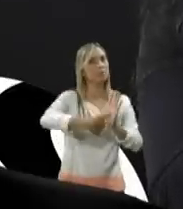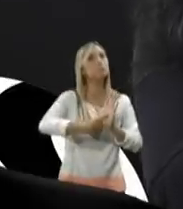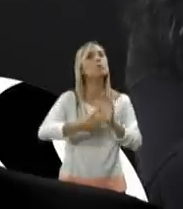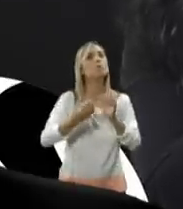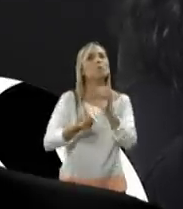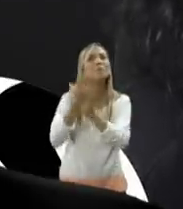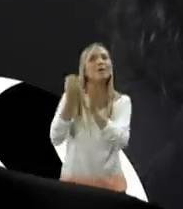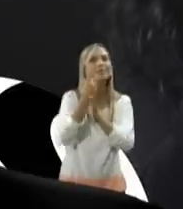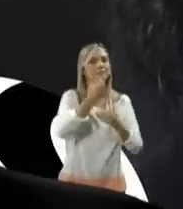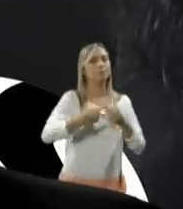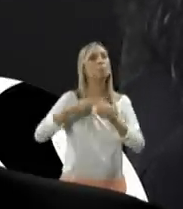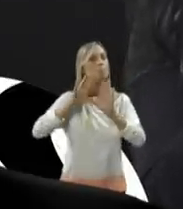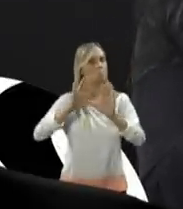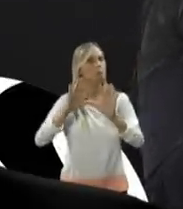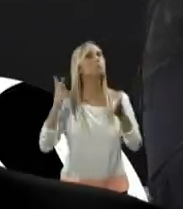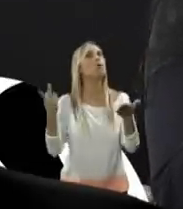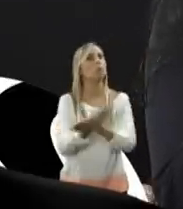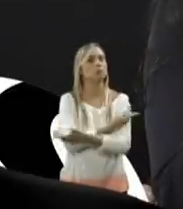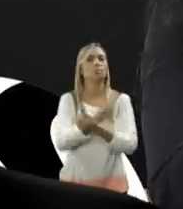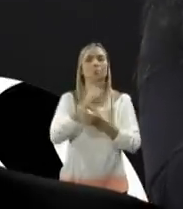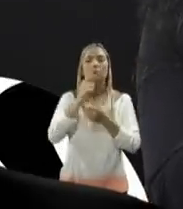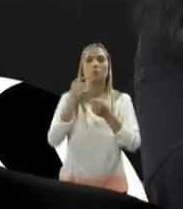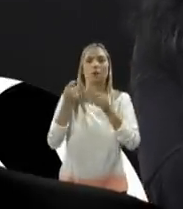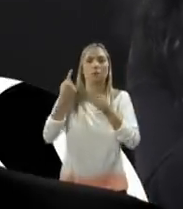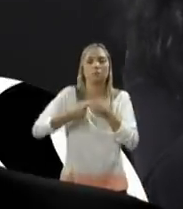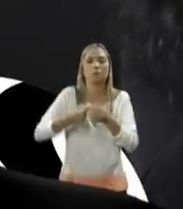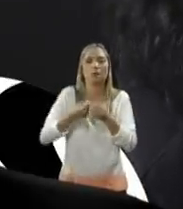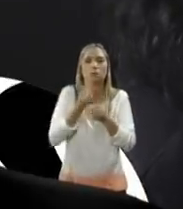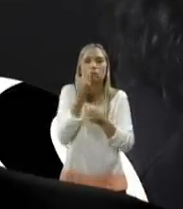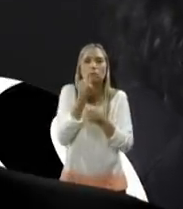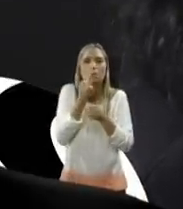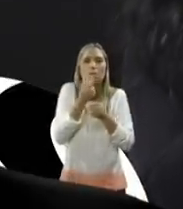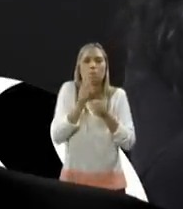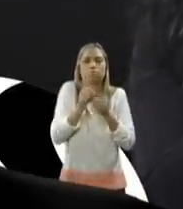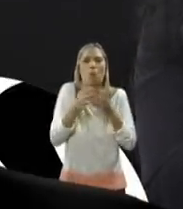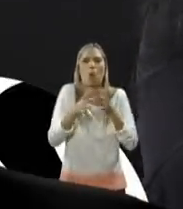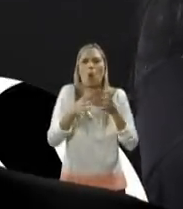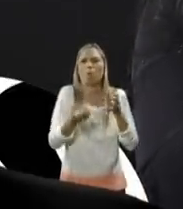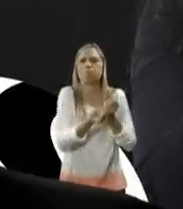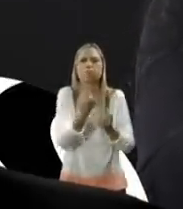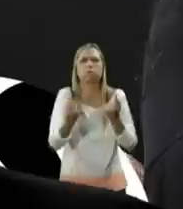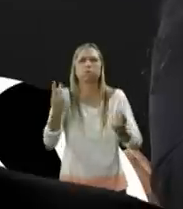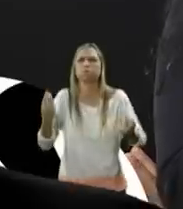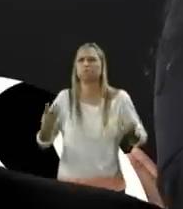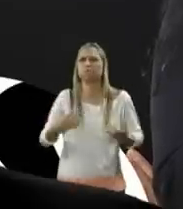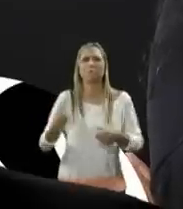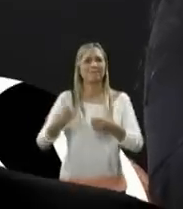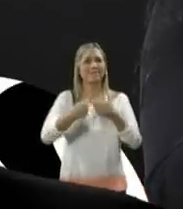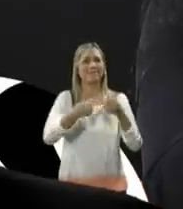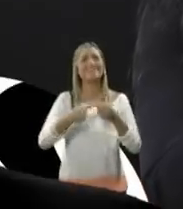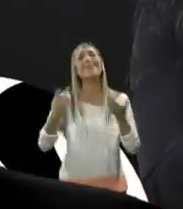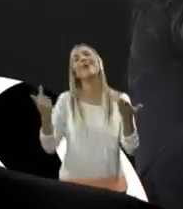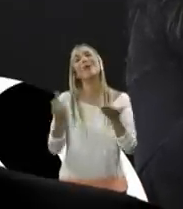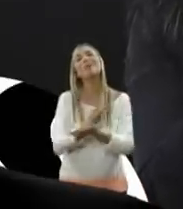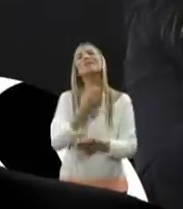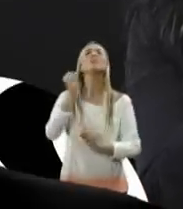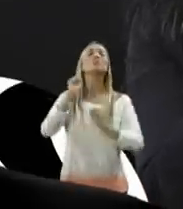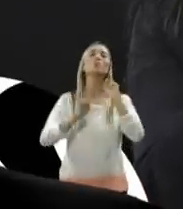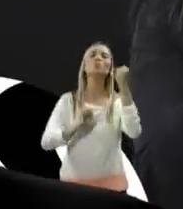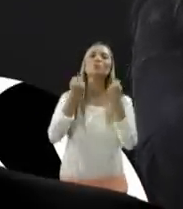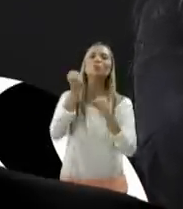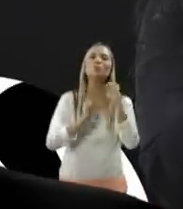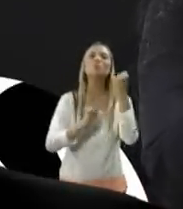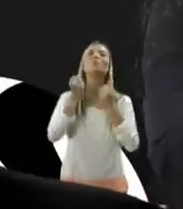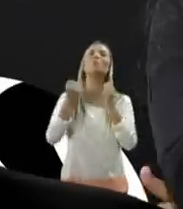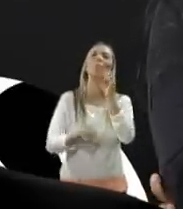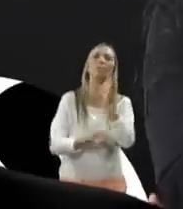E ela ocorreu no momento em que a indústria já poupava mão de obra. Então, a indústria não foi capaz de absorver